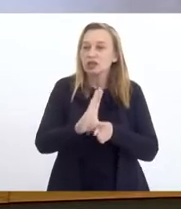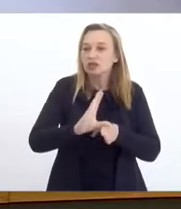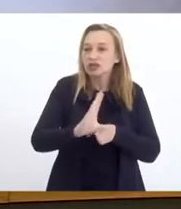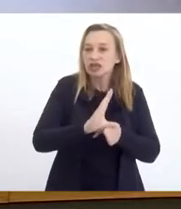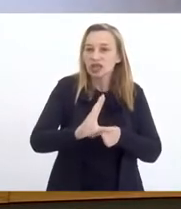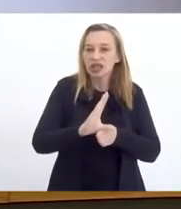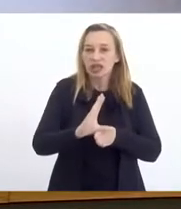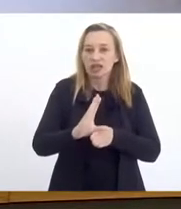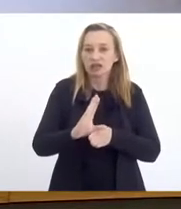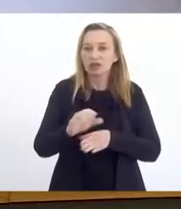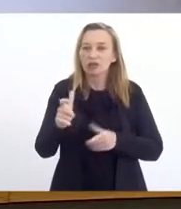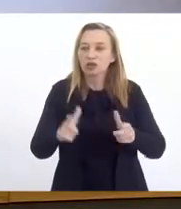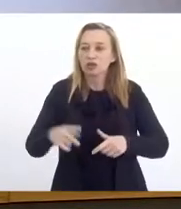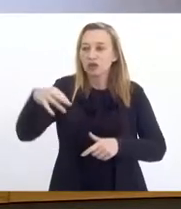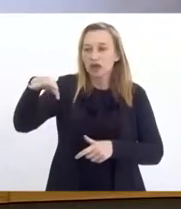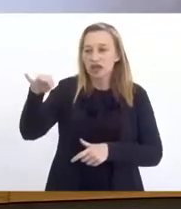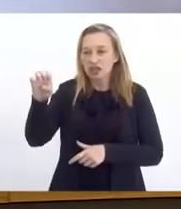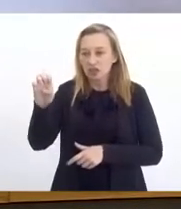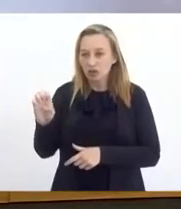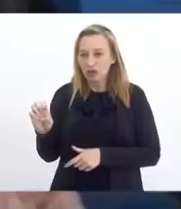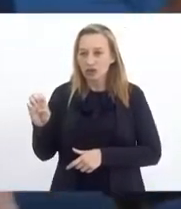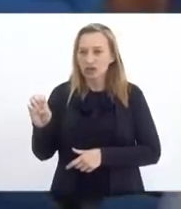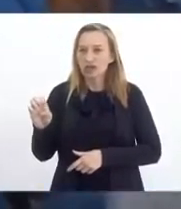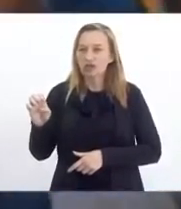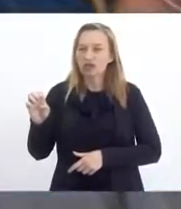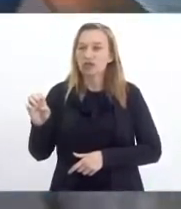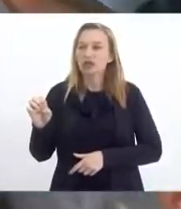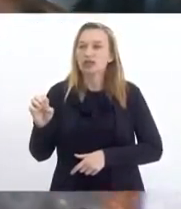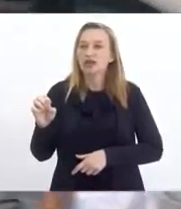Norte Noroeste Fluminense da FIJAN.